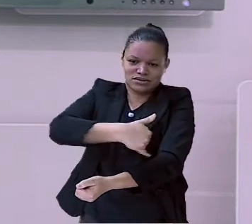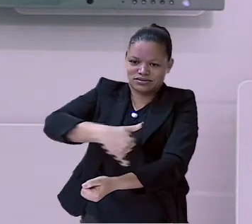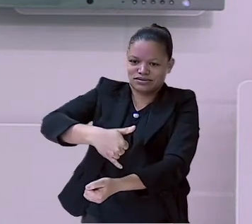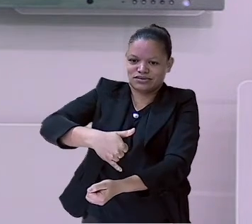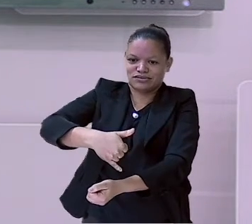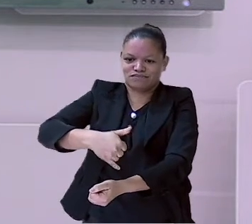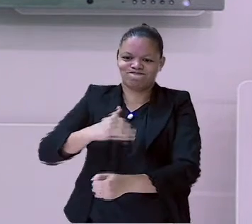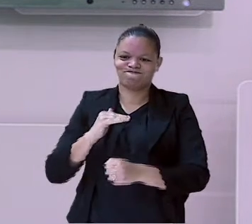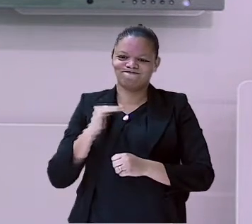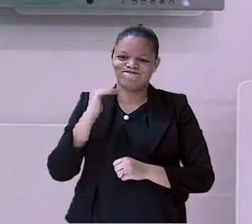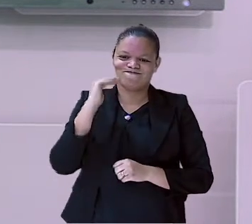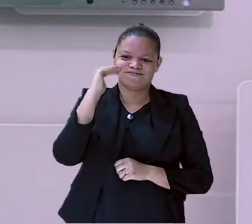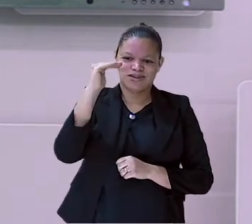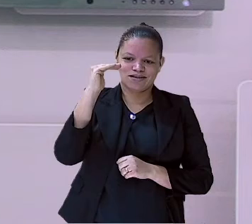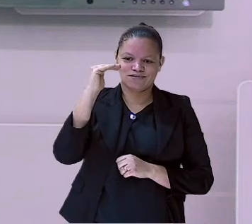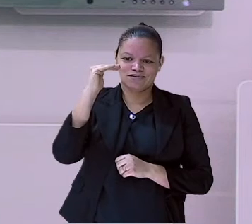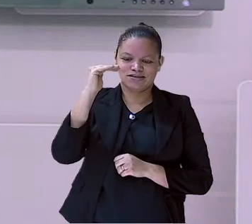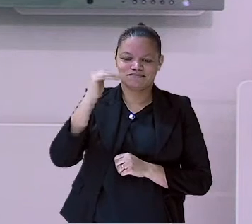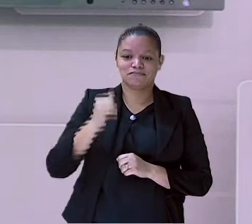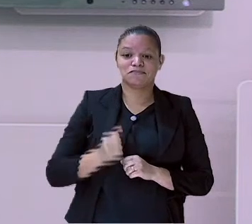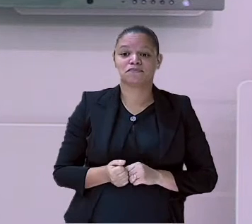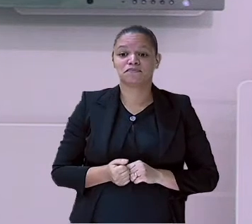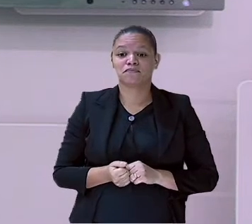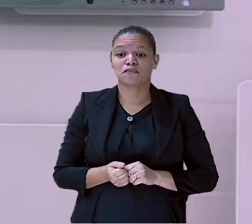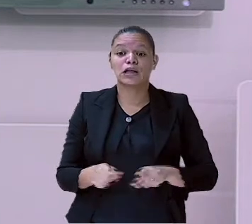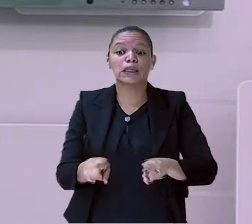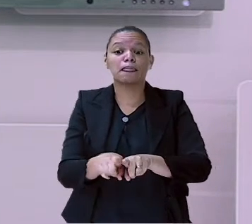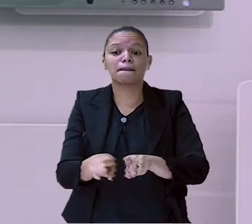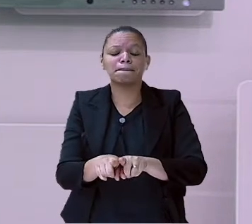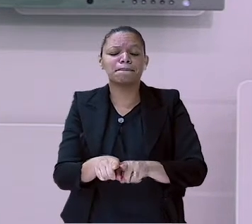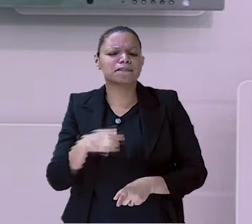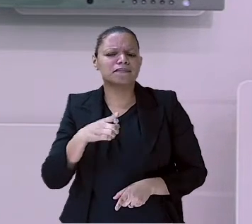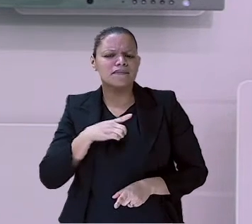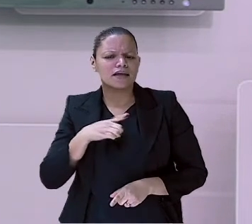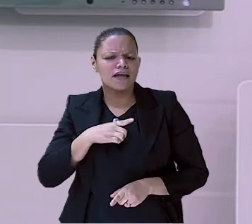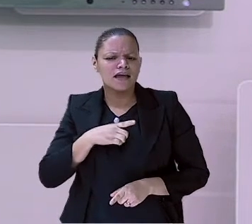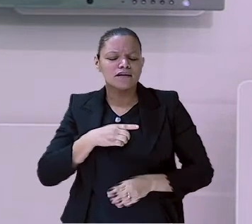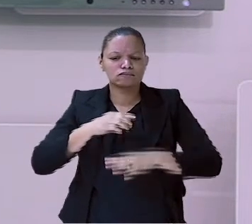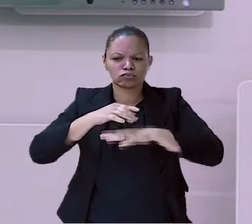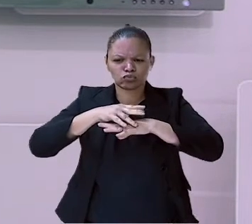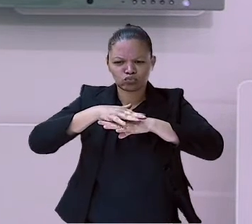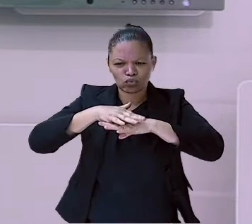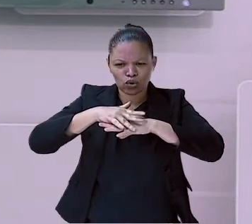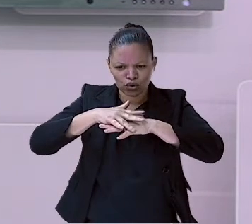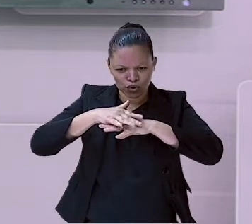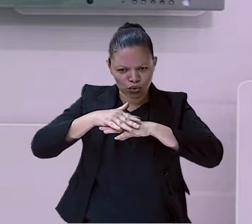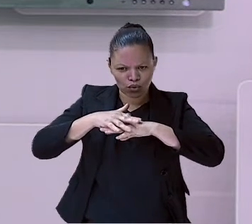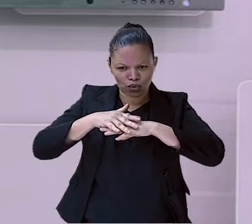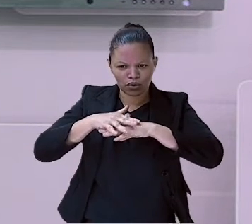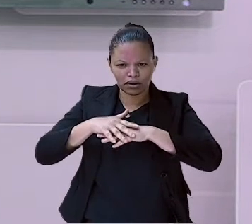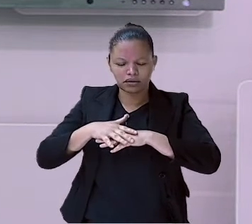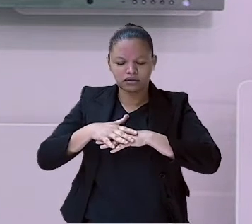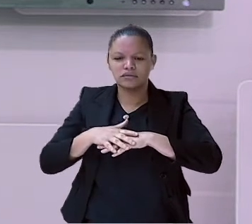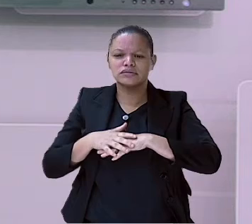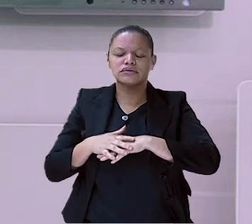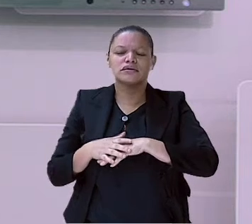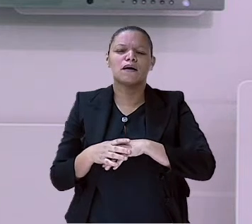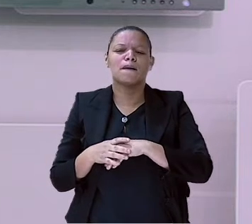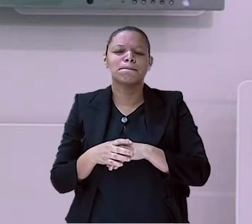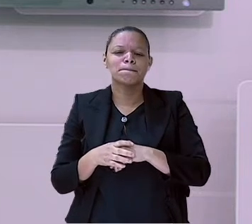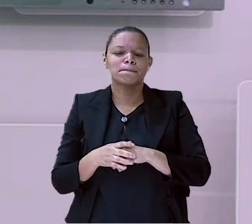E a hipertensão? O que é hipertensão? Então, eu vou tentar explicar aqui para vocês de uma forma bem